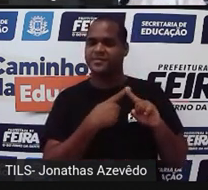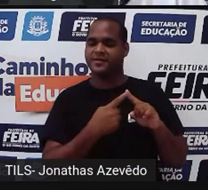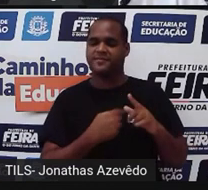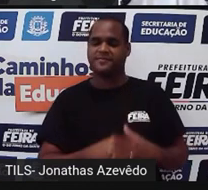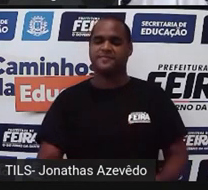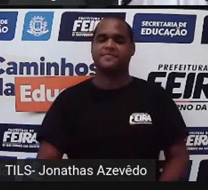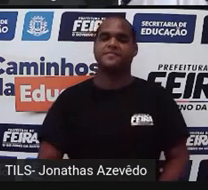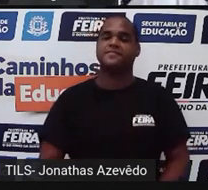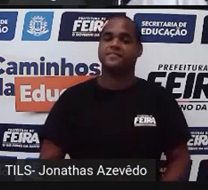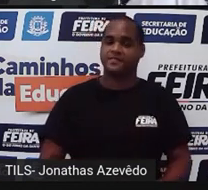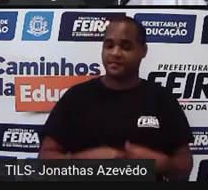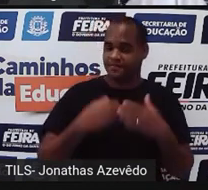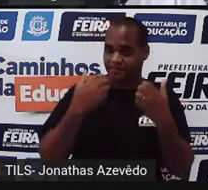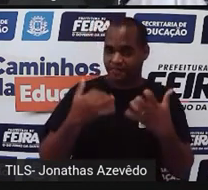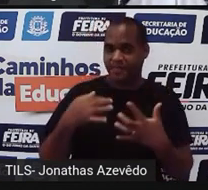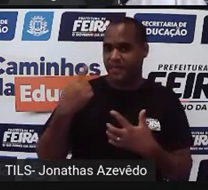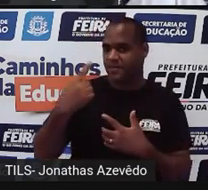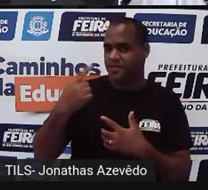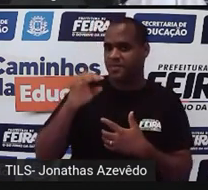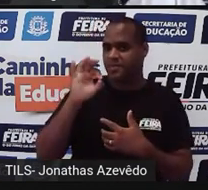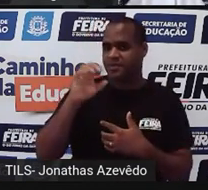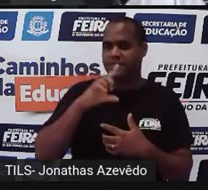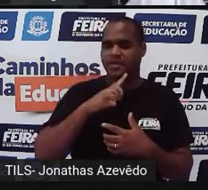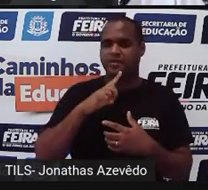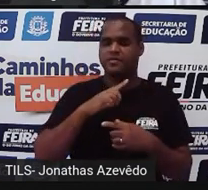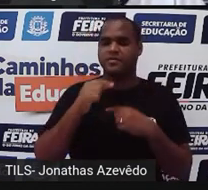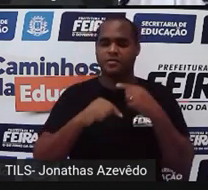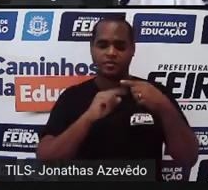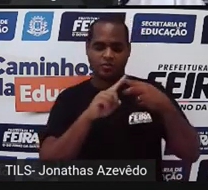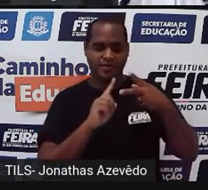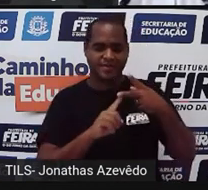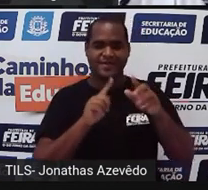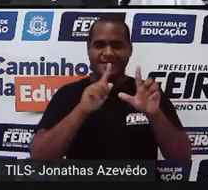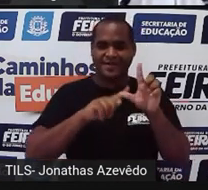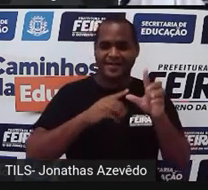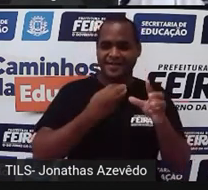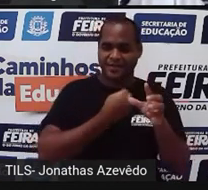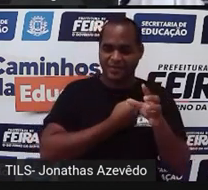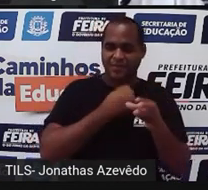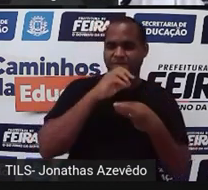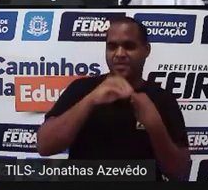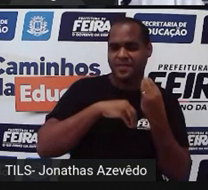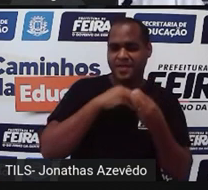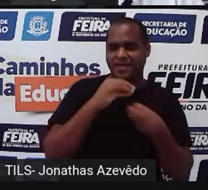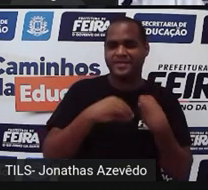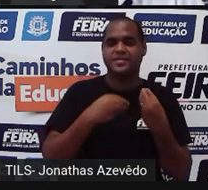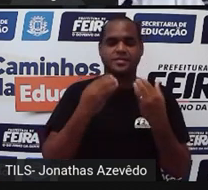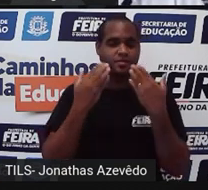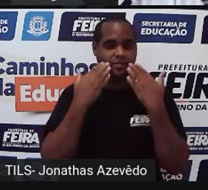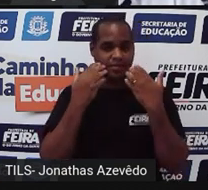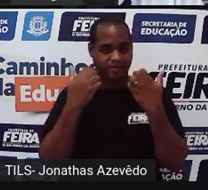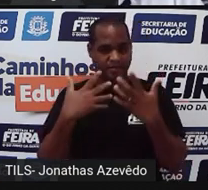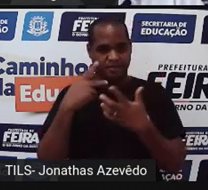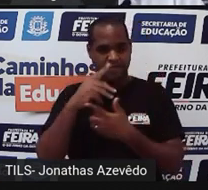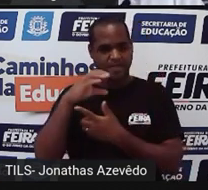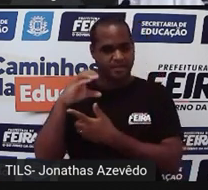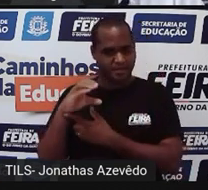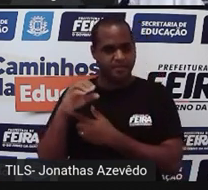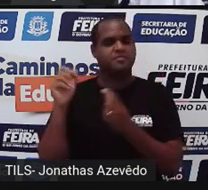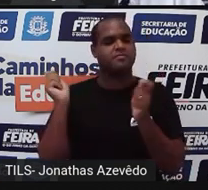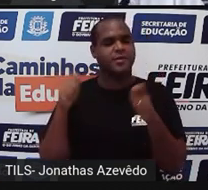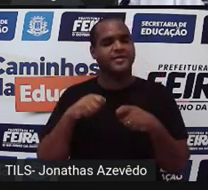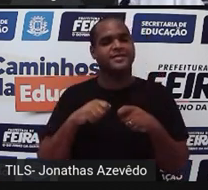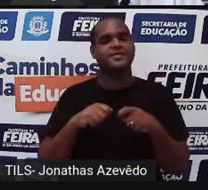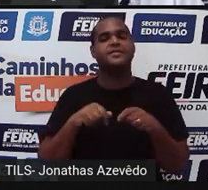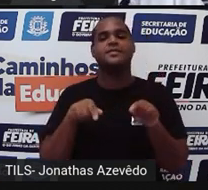Porque uma equação do primeiro grau com duas incógnitas, você consegue representar ela no plano cartesiano.